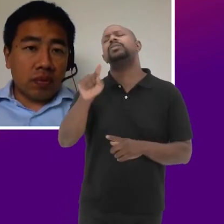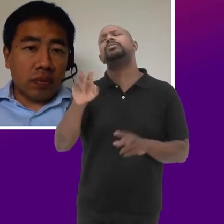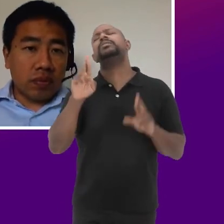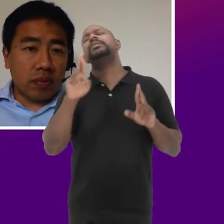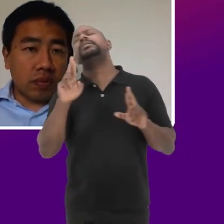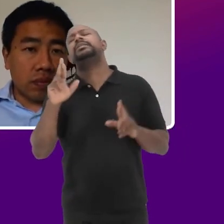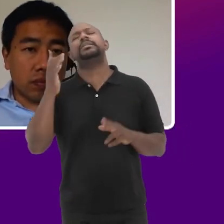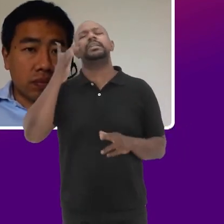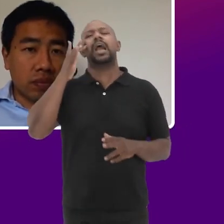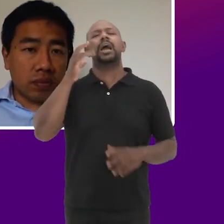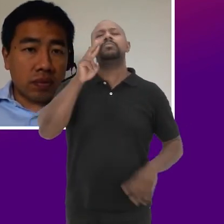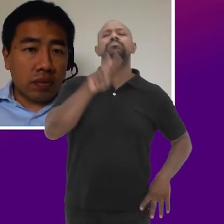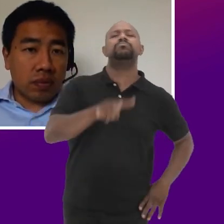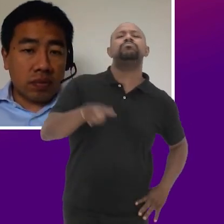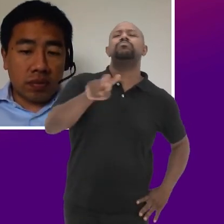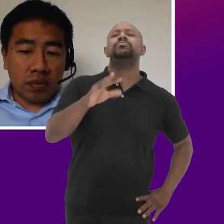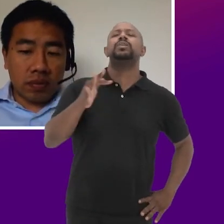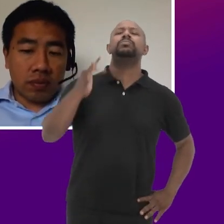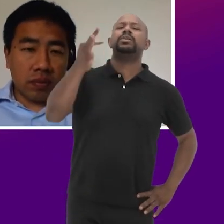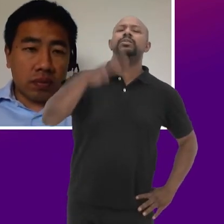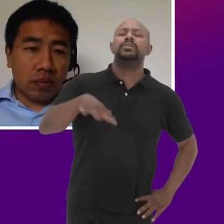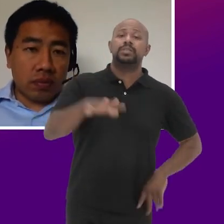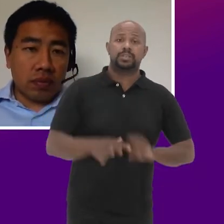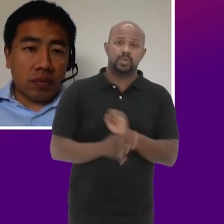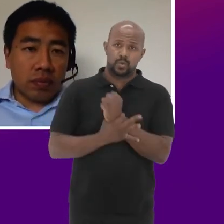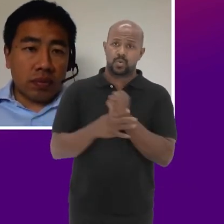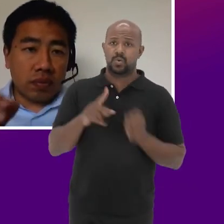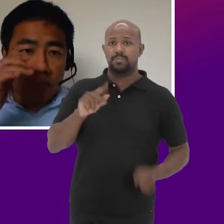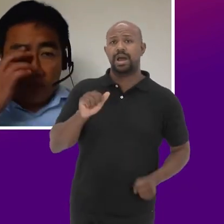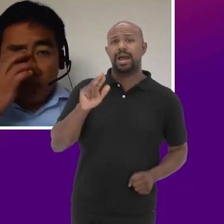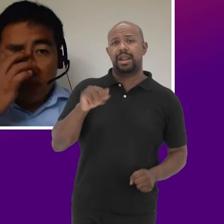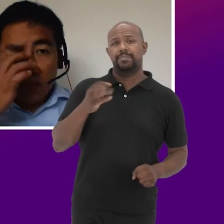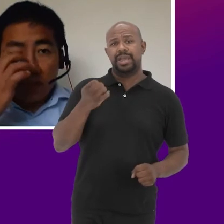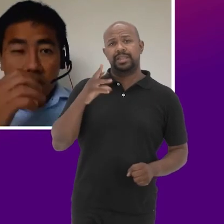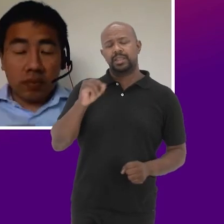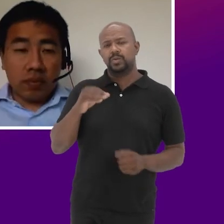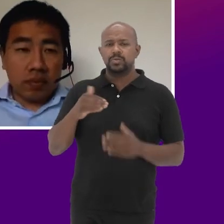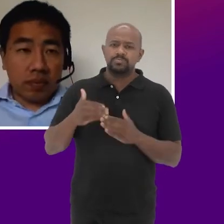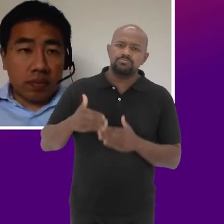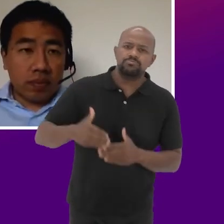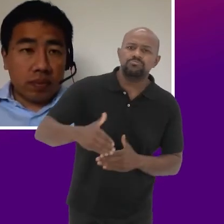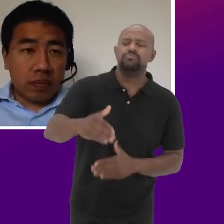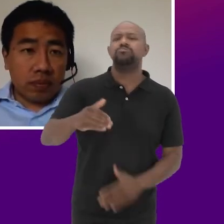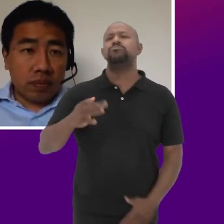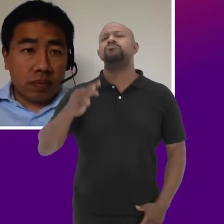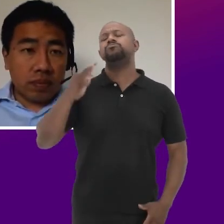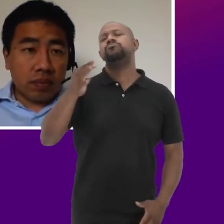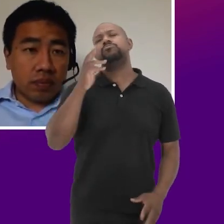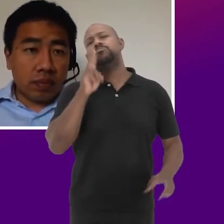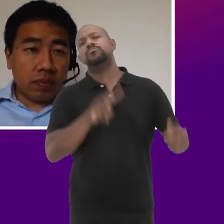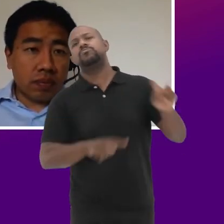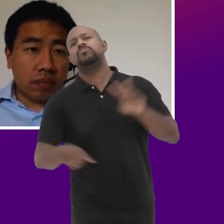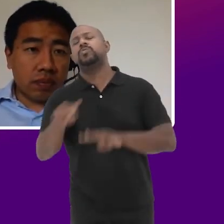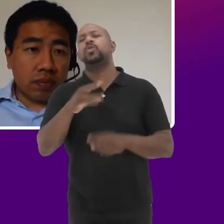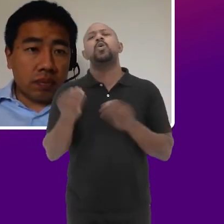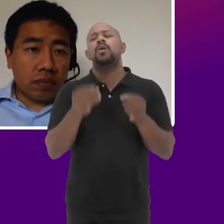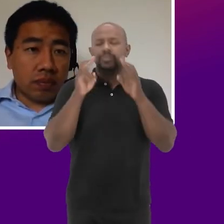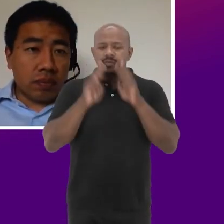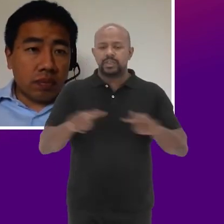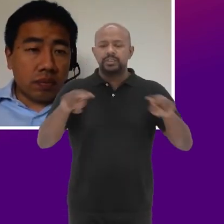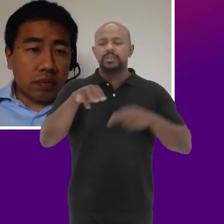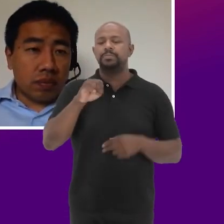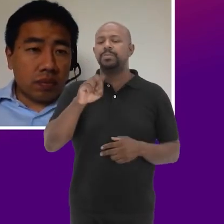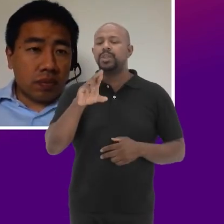sua perspectiva? Como é que você olha para esse projeto de seguro paramétrico, né? E se você vê como você vê essa visão